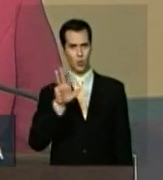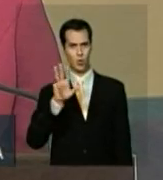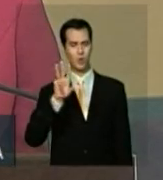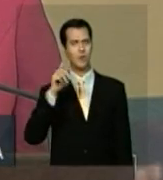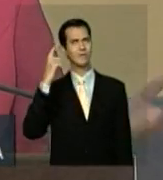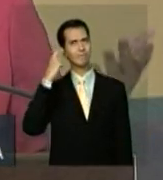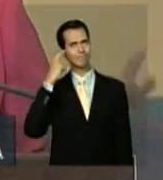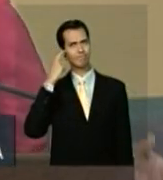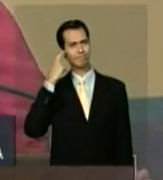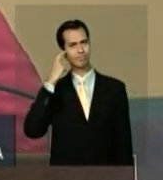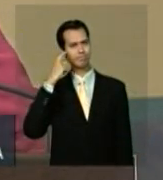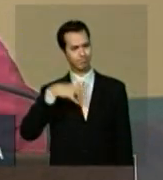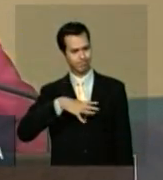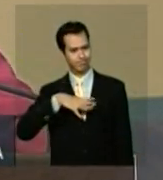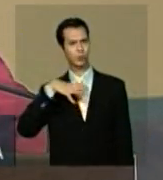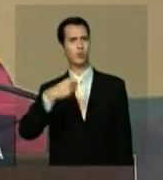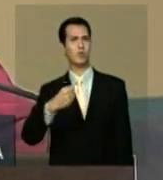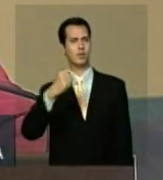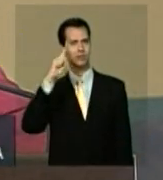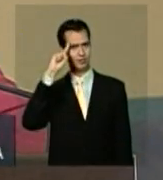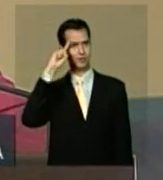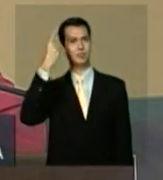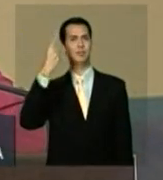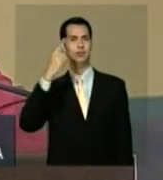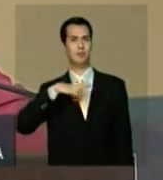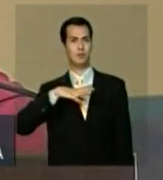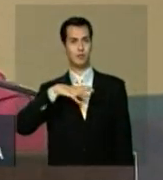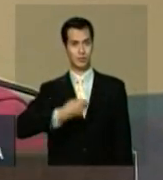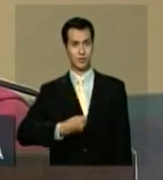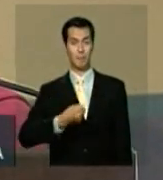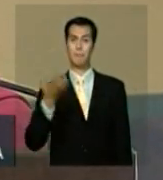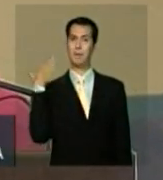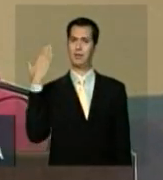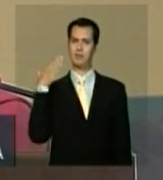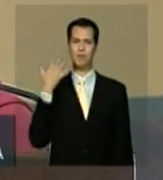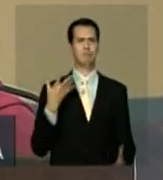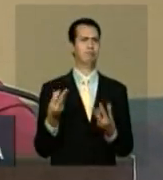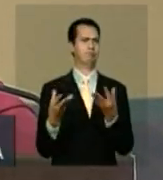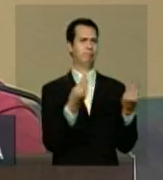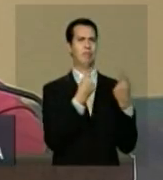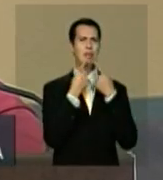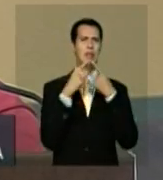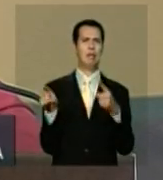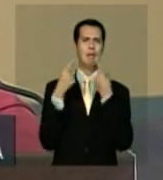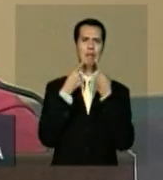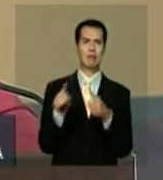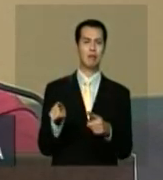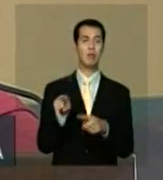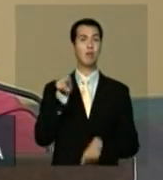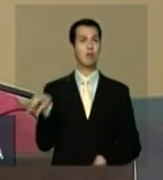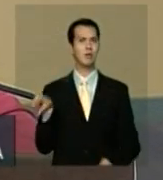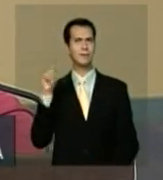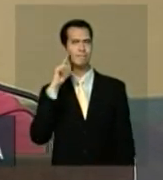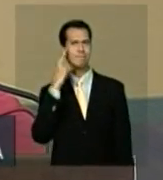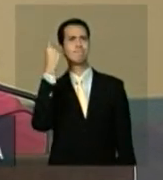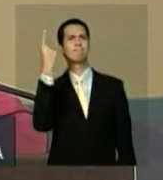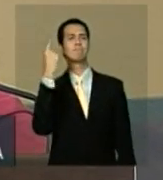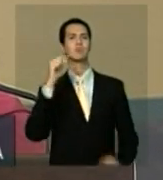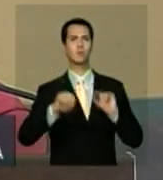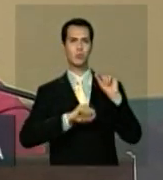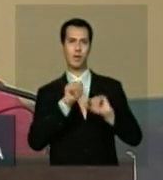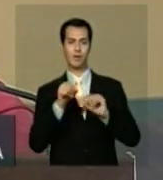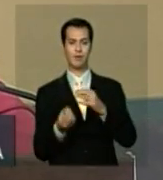a ousada ideia na época bastante criticada de criar e construir o bolsa família